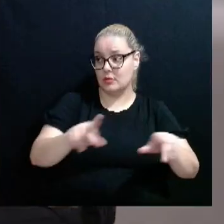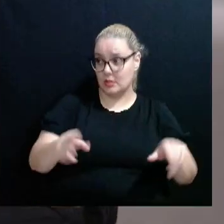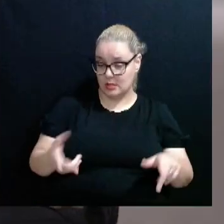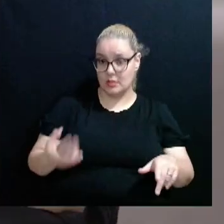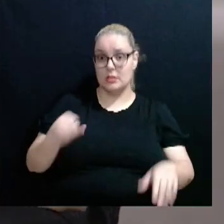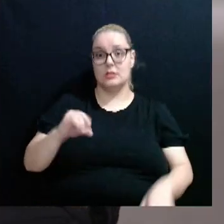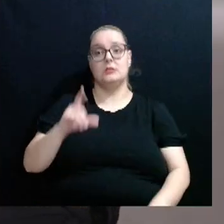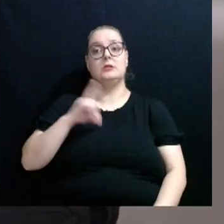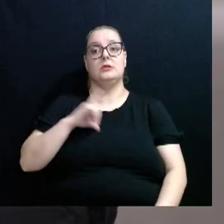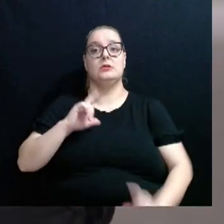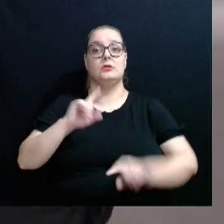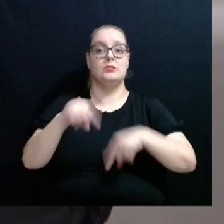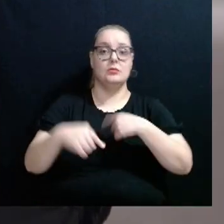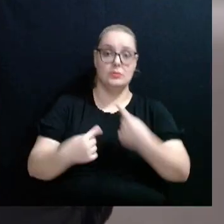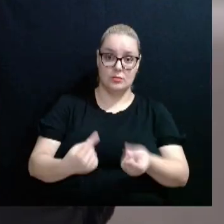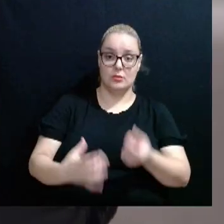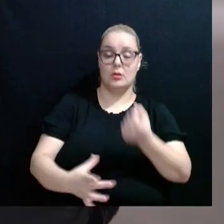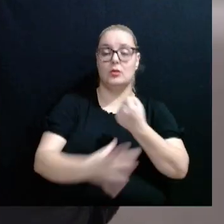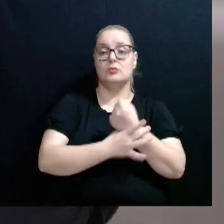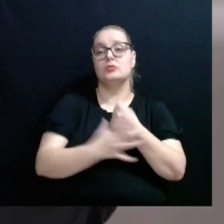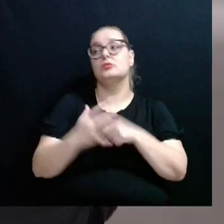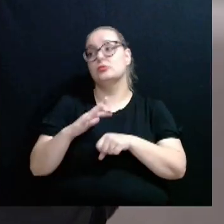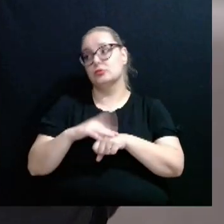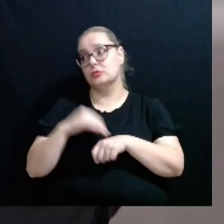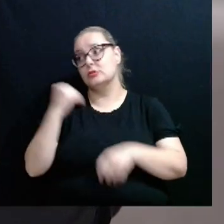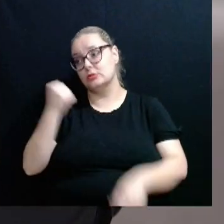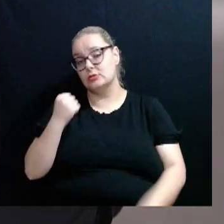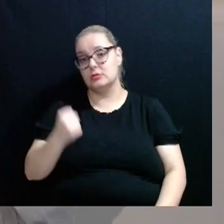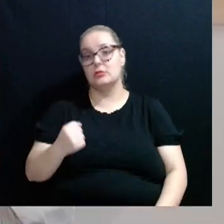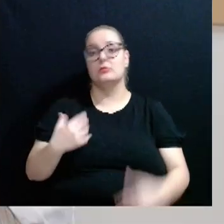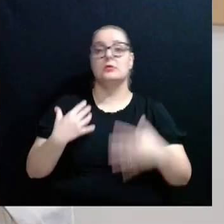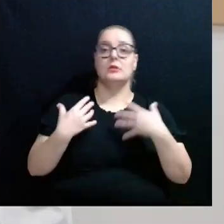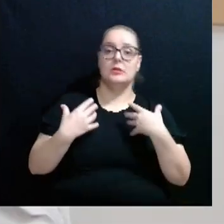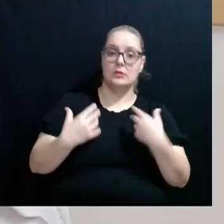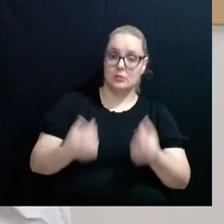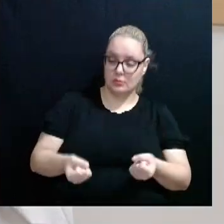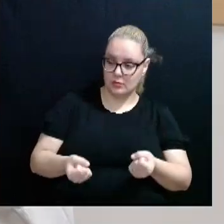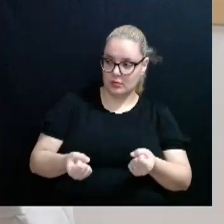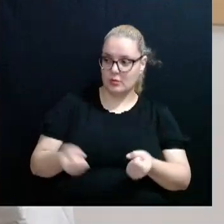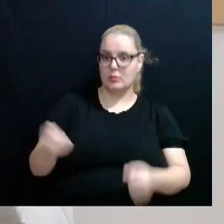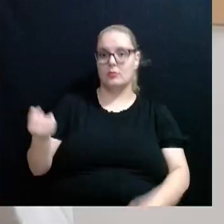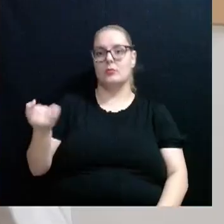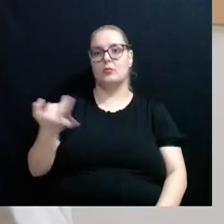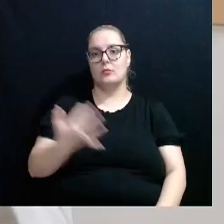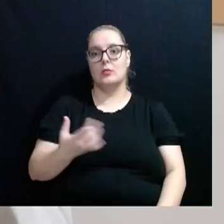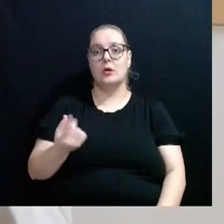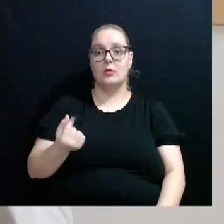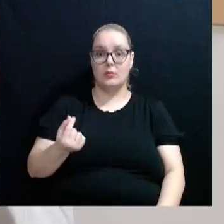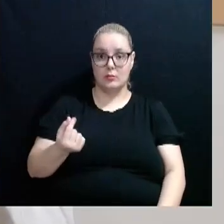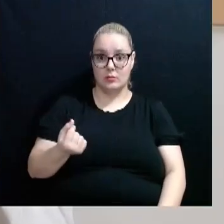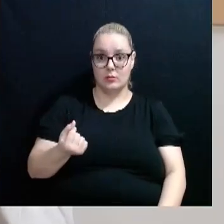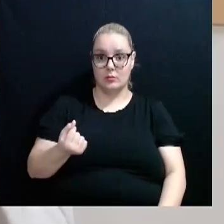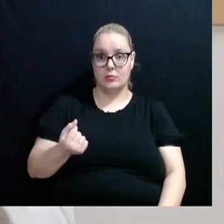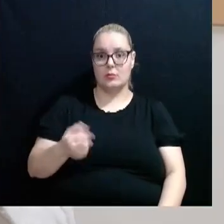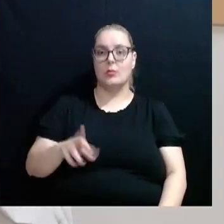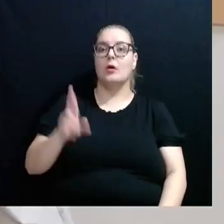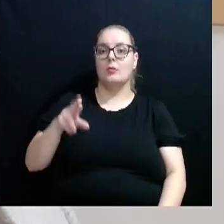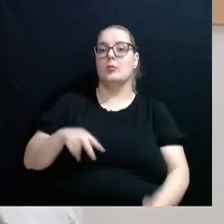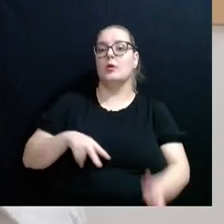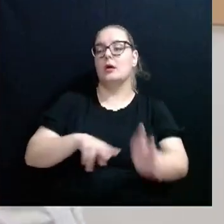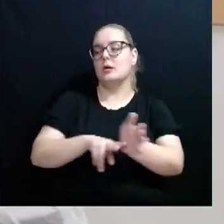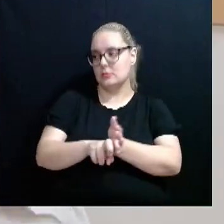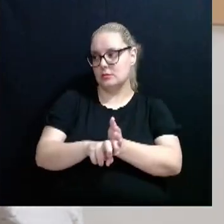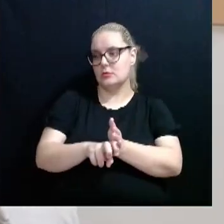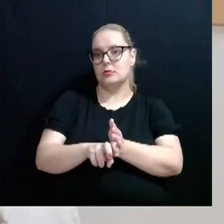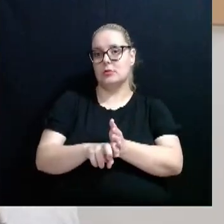o seguro de doenças graves, você vai receber uma quantidade em dinheiro por causa do diagnóstico. E você vai